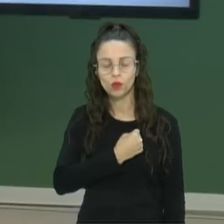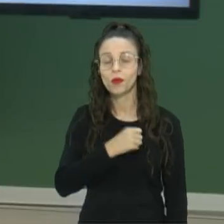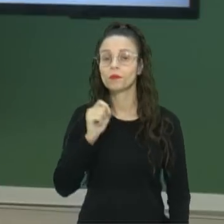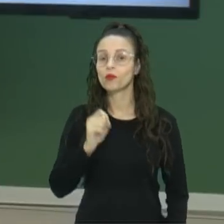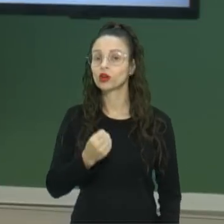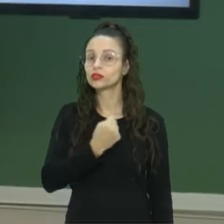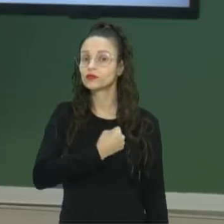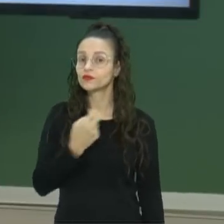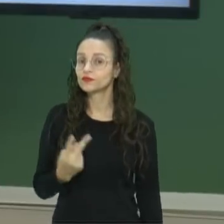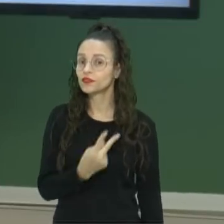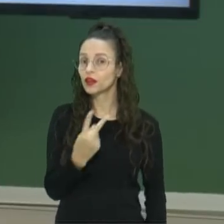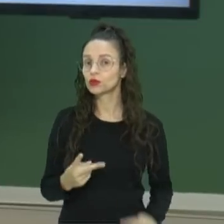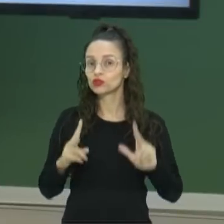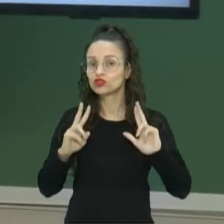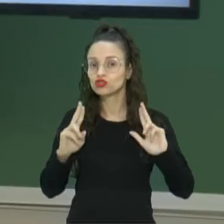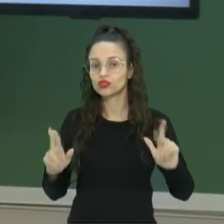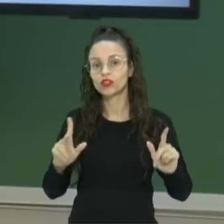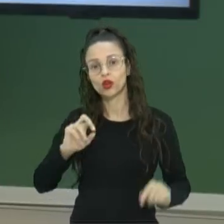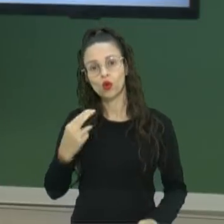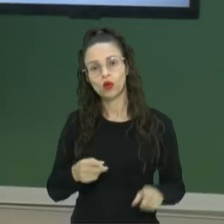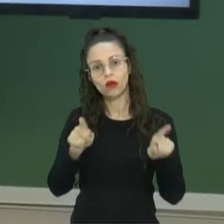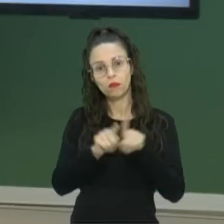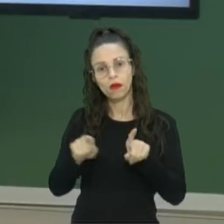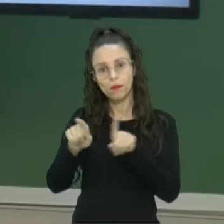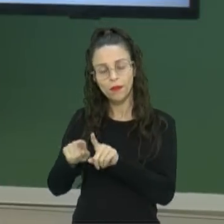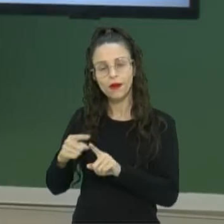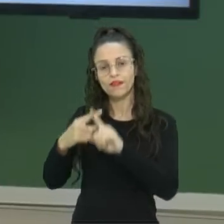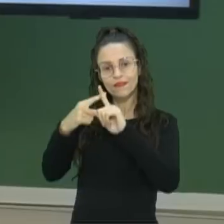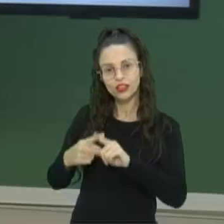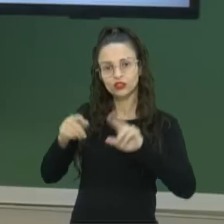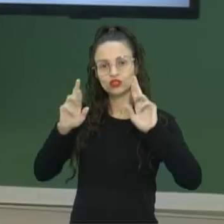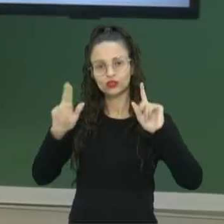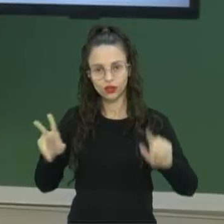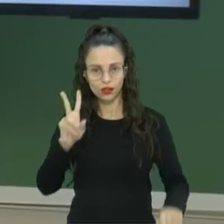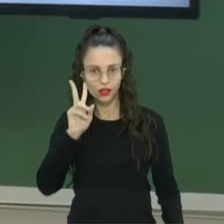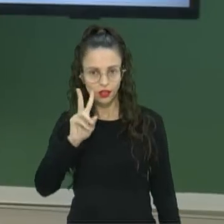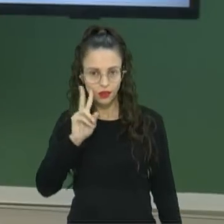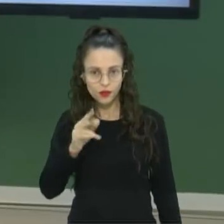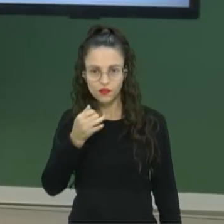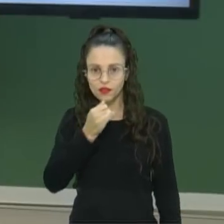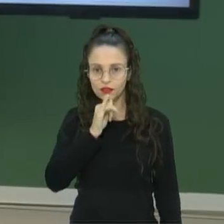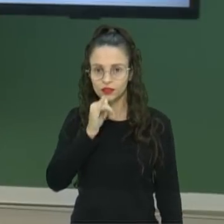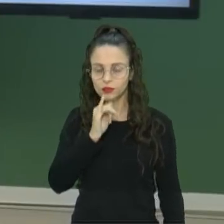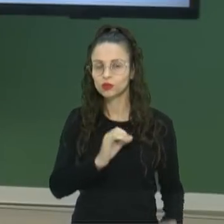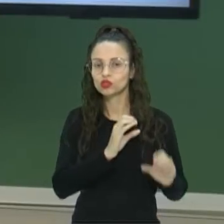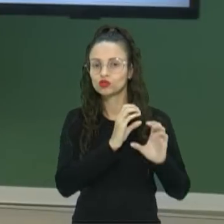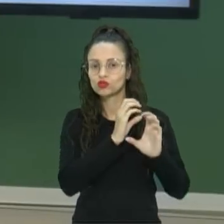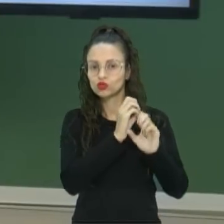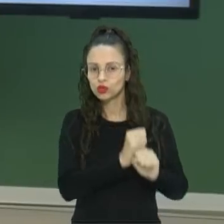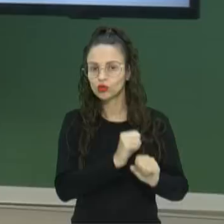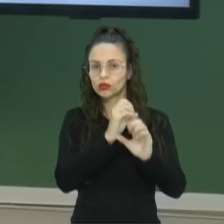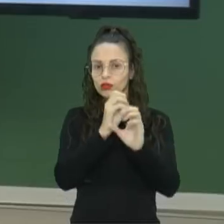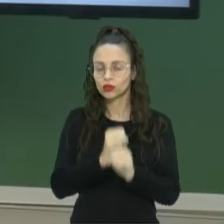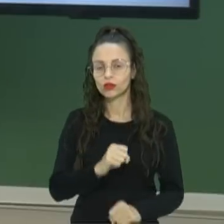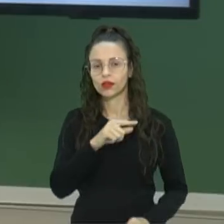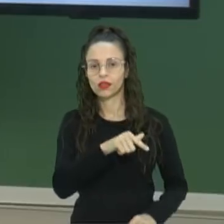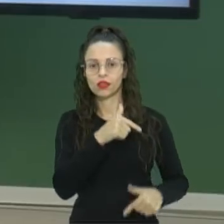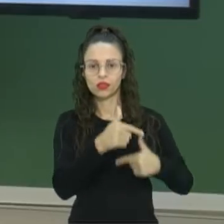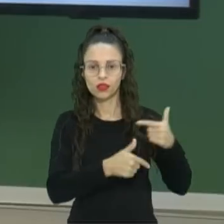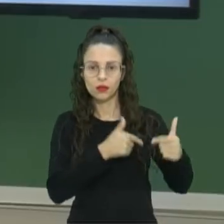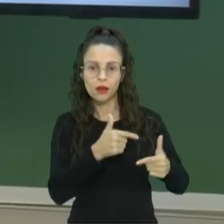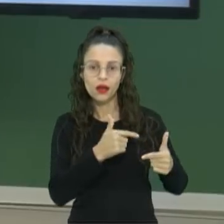importância ou incidência diferentes. Lembra que eu falei no caso dos exemplos das notas? Um trabalhinho,